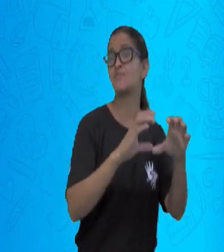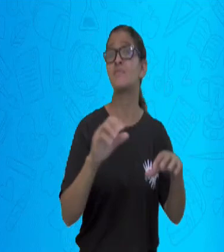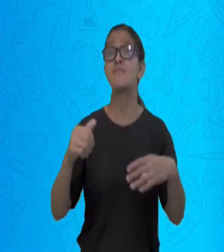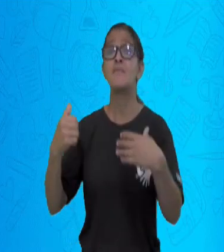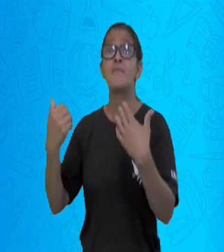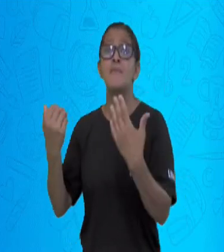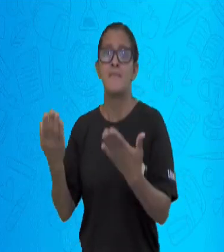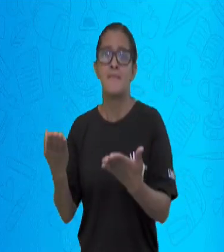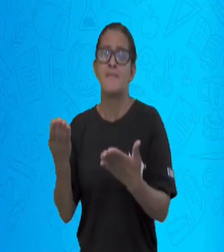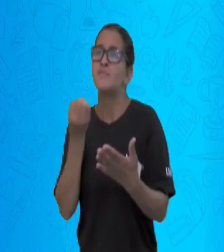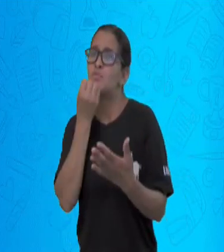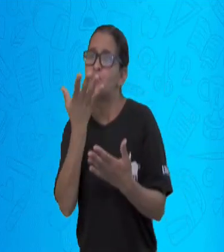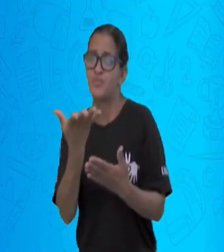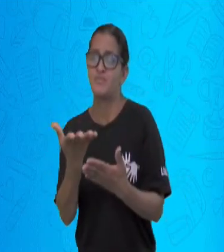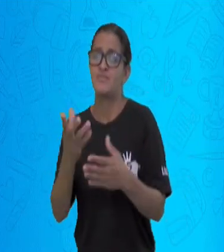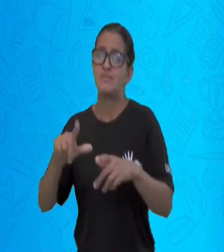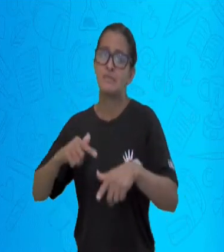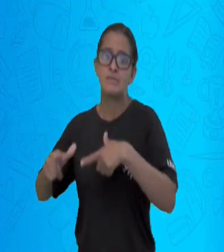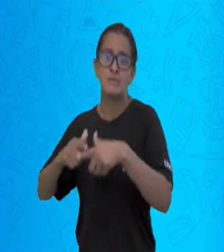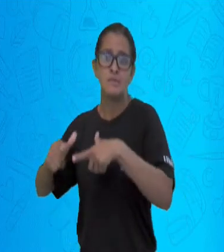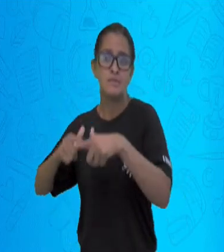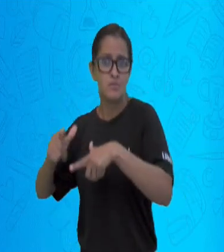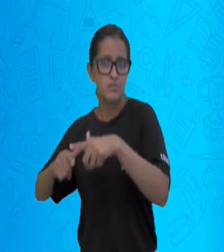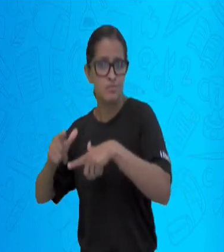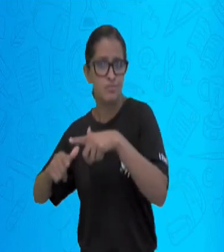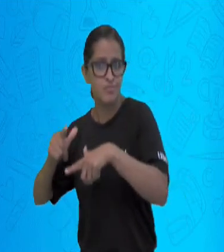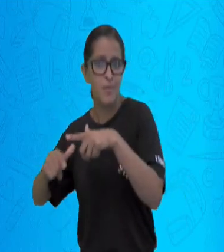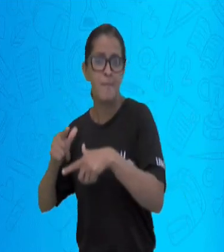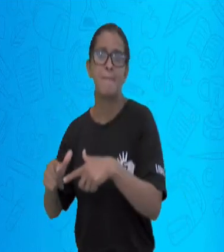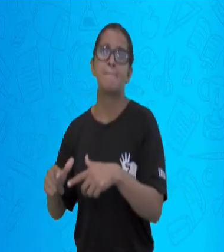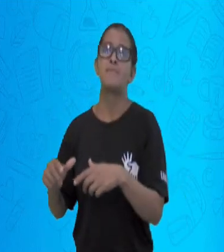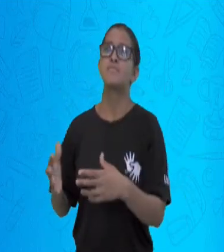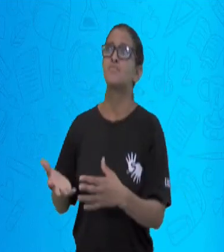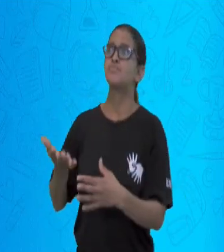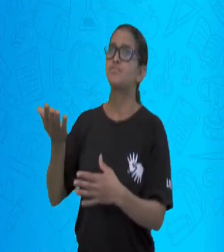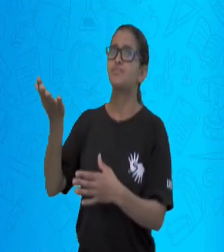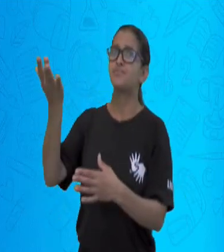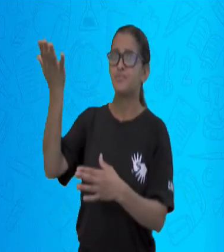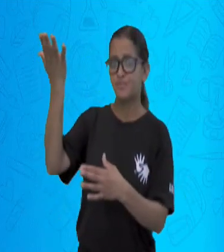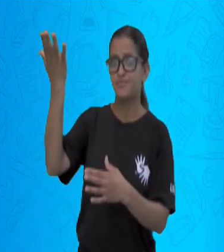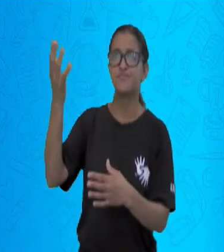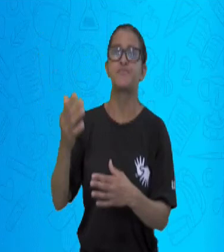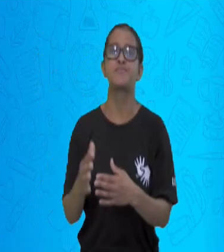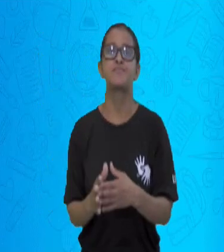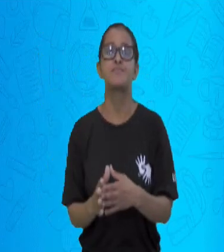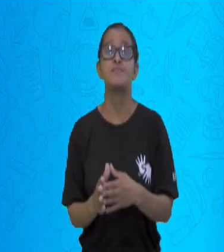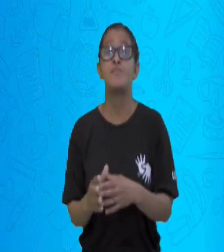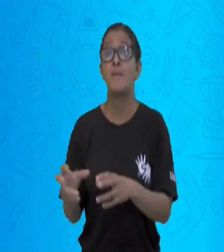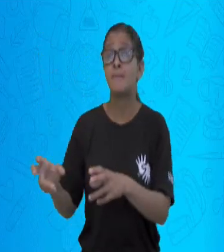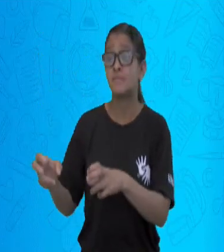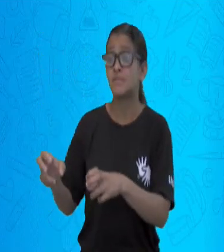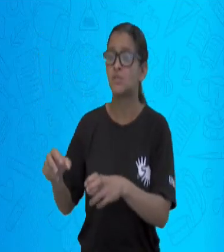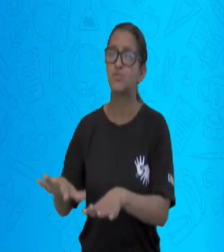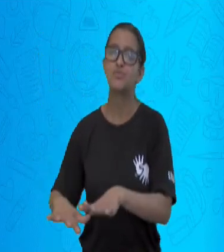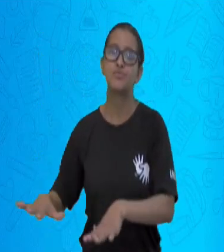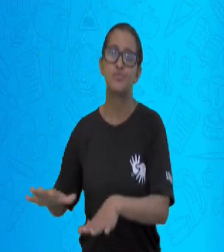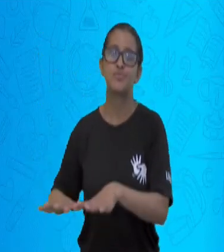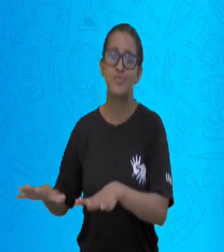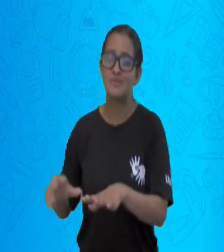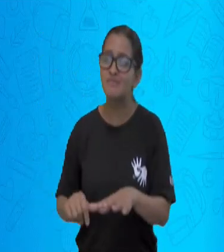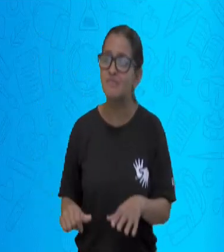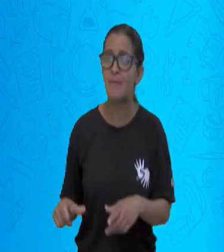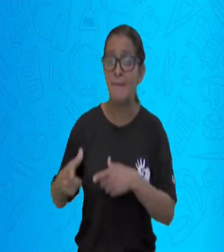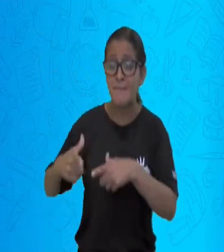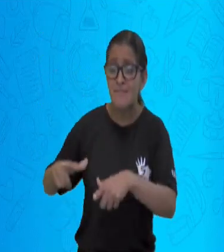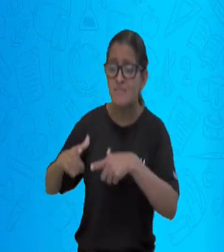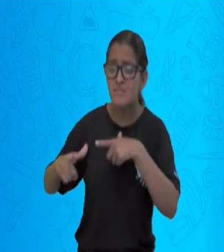qualificação. Mas, em contrapartida, a mudança no campo de trabalho. O que seria isso? Precisamos nos qualificar de